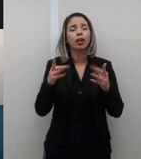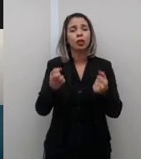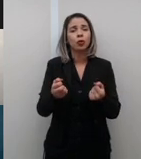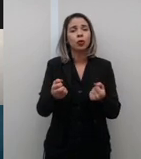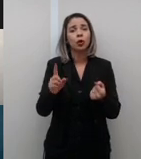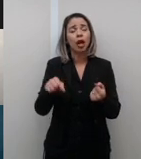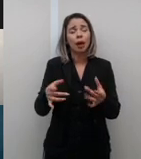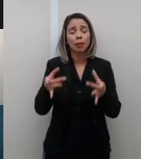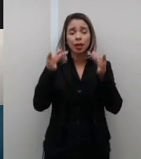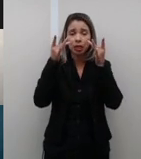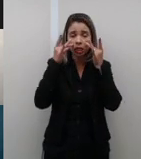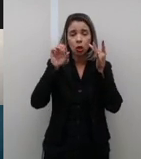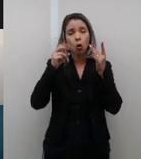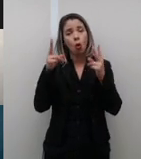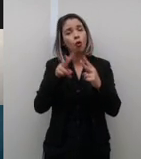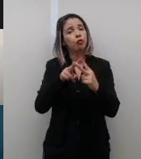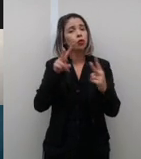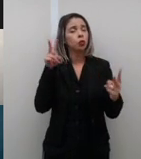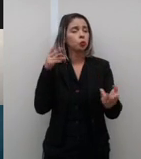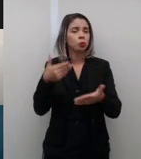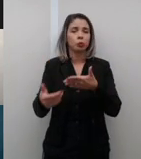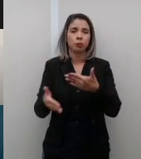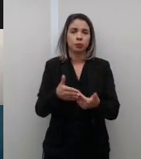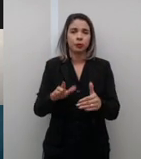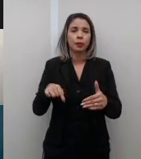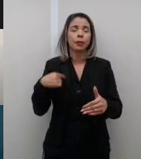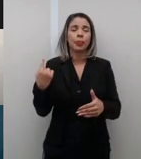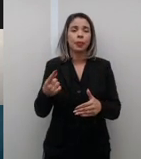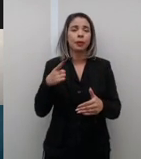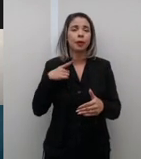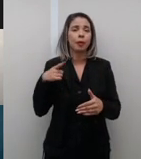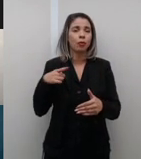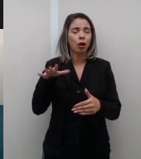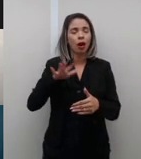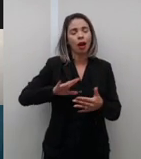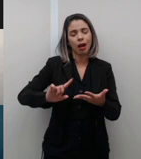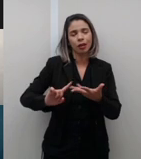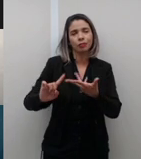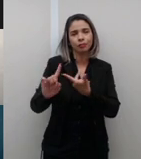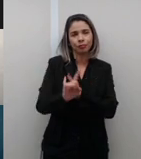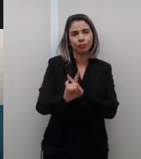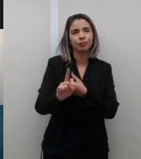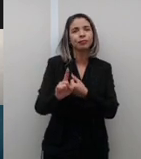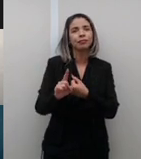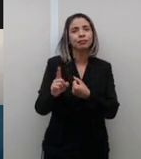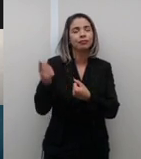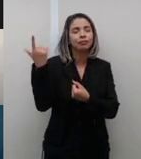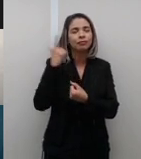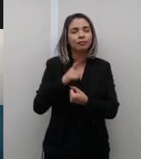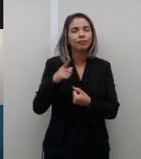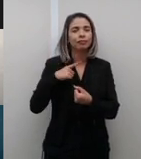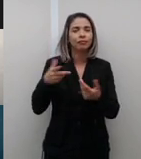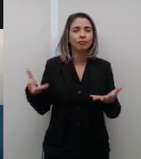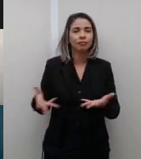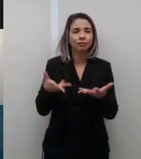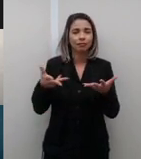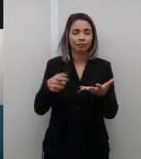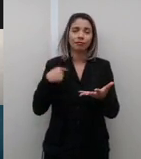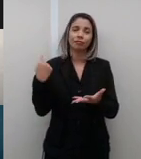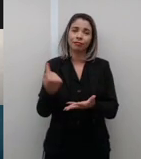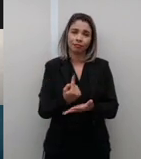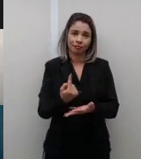seja telepresencialmente, através dos canais que proporcionam, no caso,